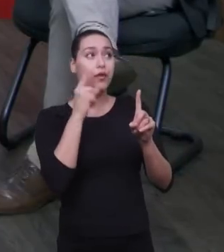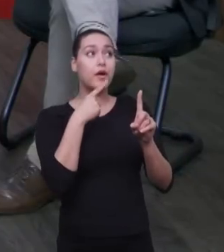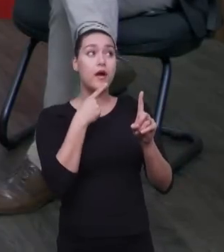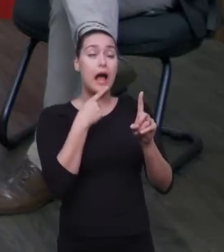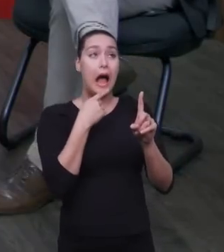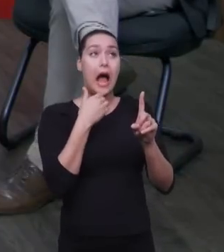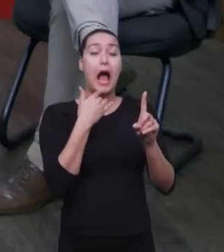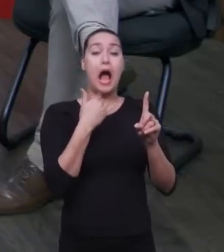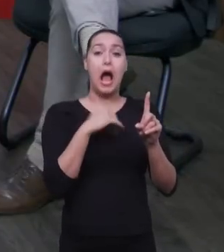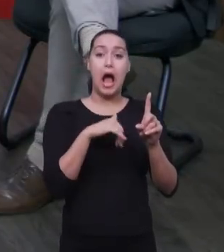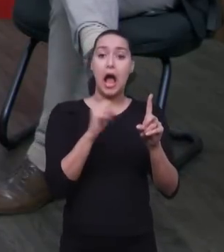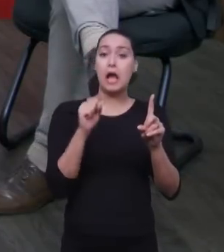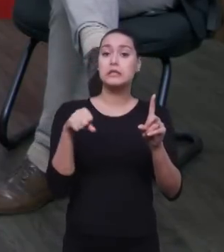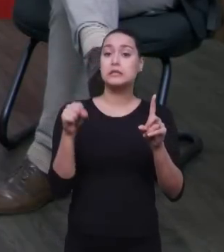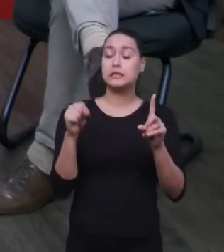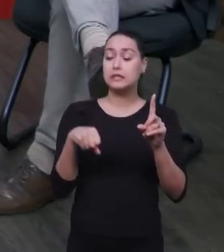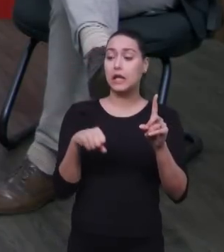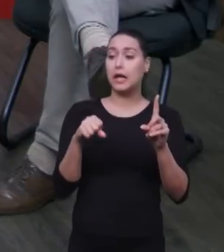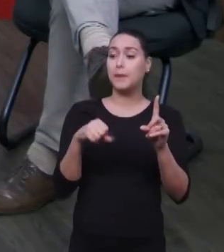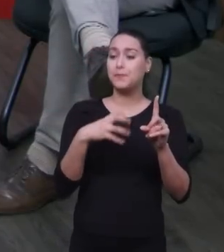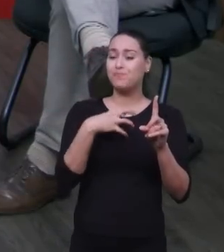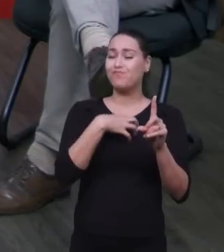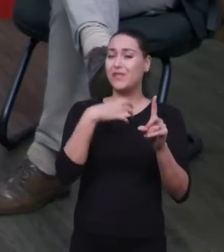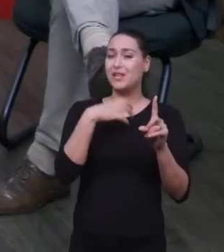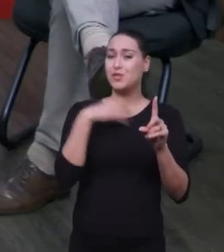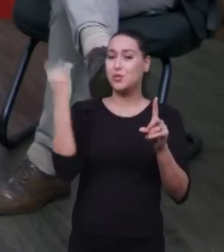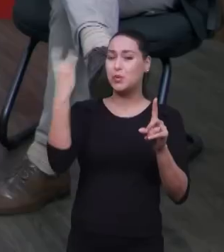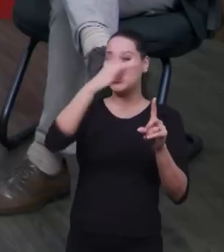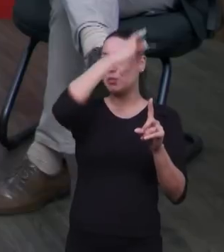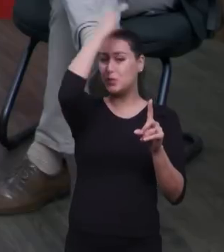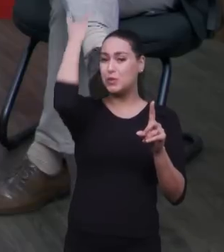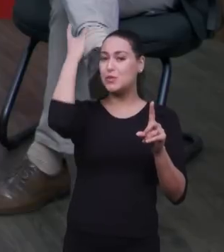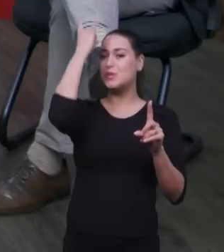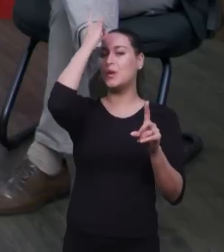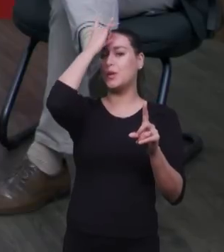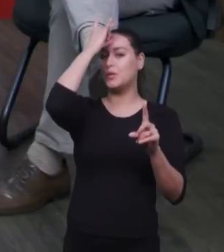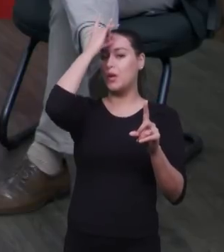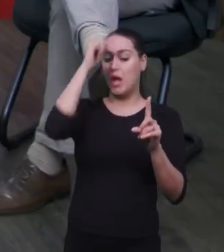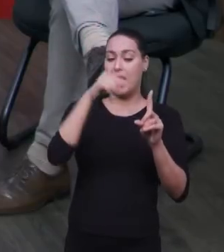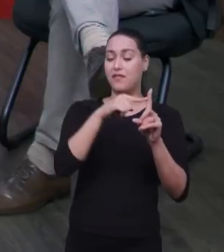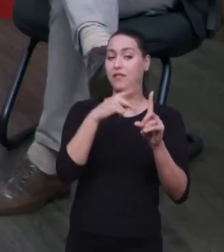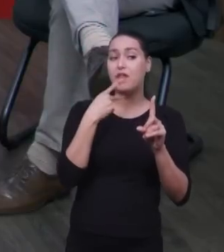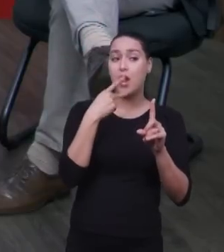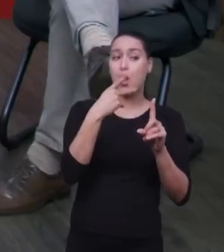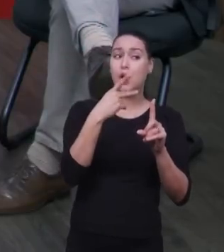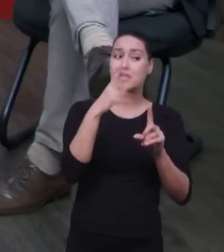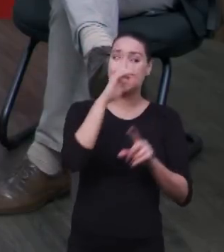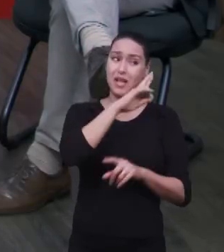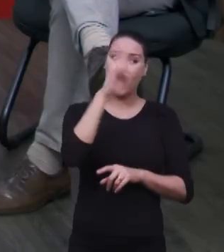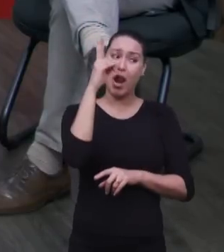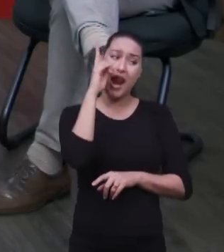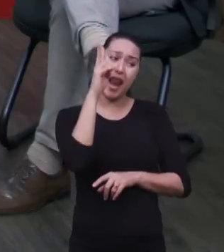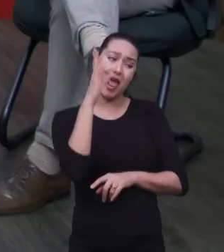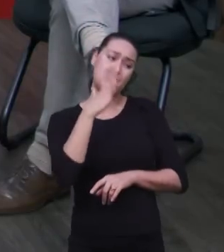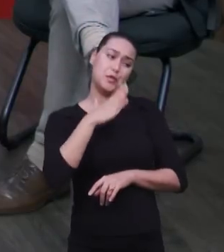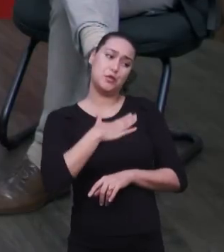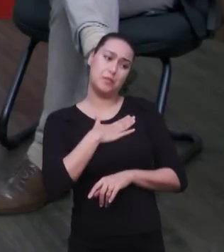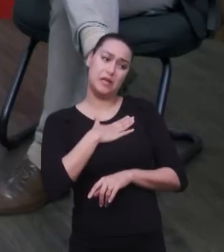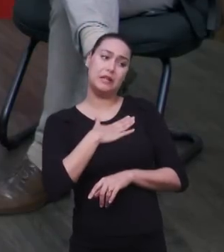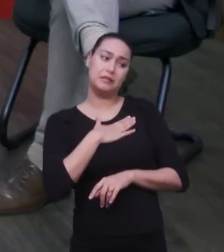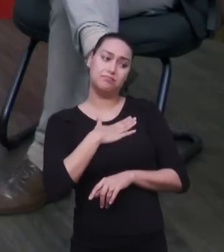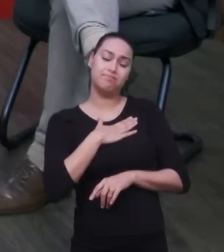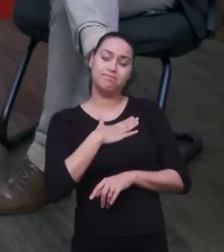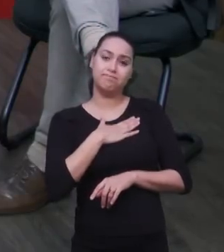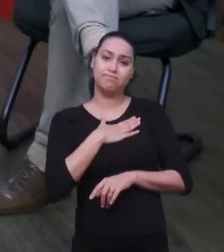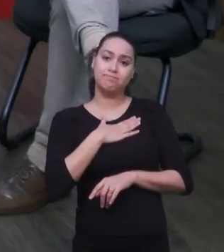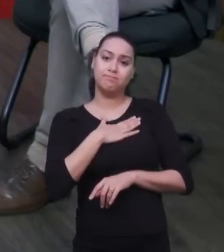palavra ao Senhor Jesus para falar sobre o desejo dele de ser salvo, ele chamou Jesus de Senhor. Ele disse, Senhor, lembra-te de mim. E a